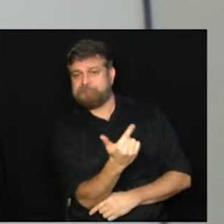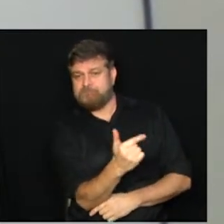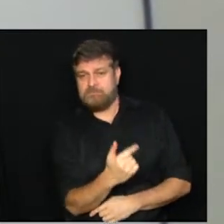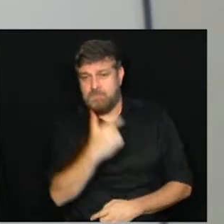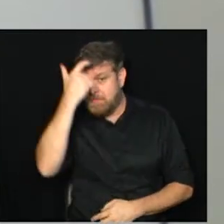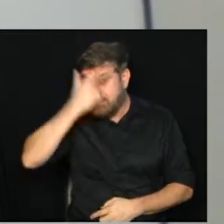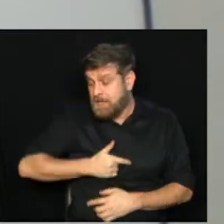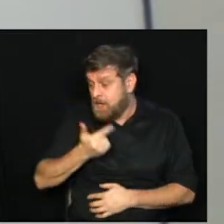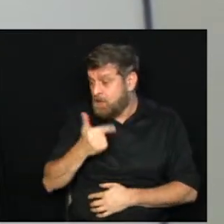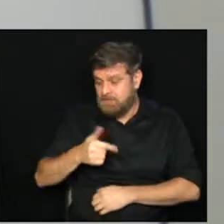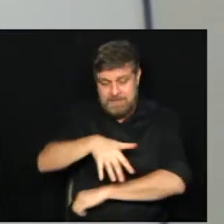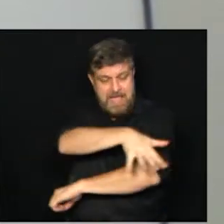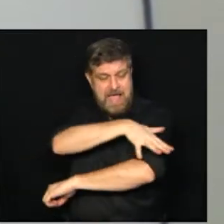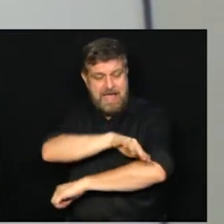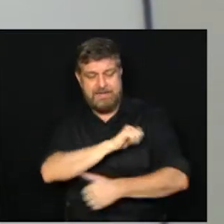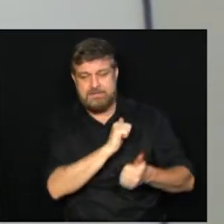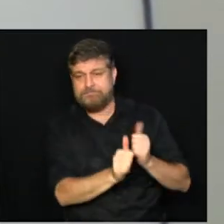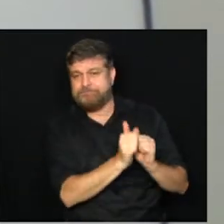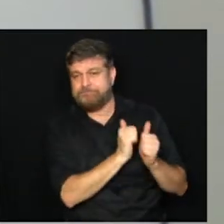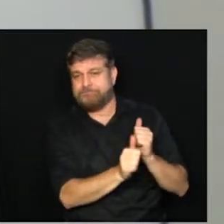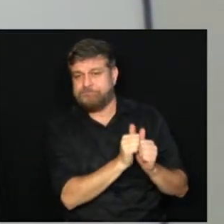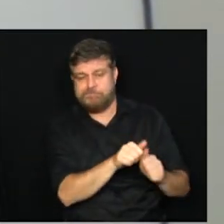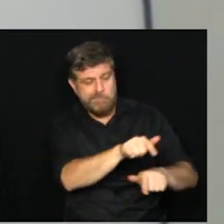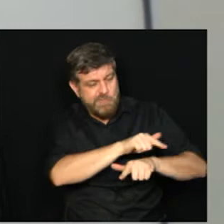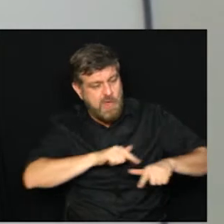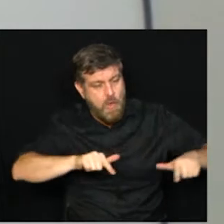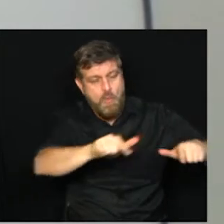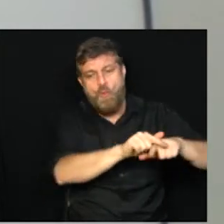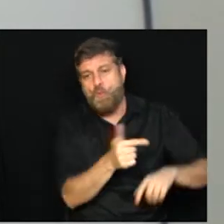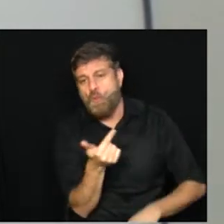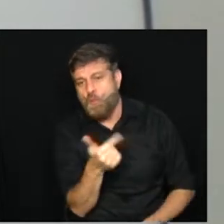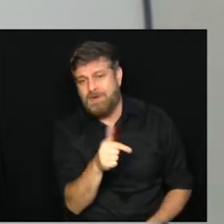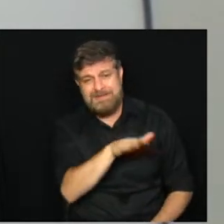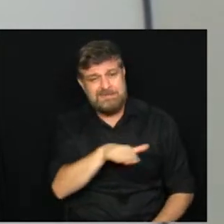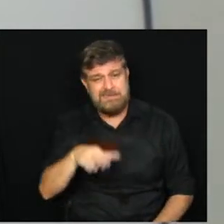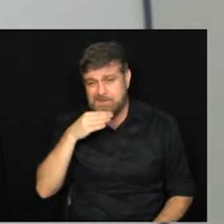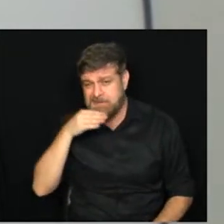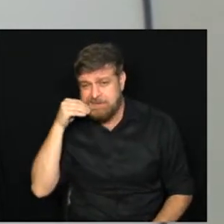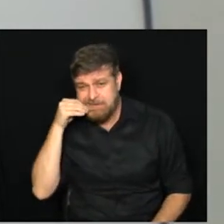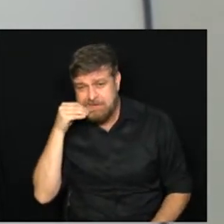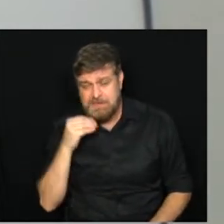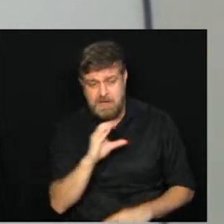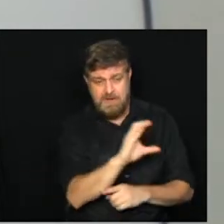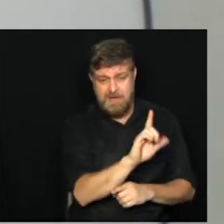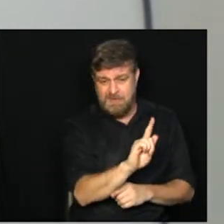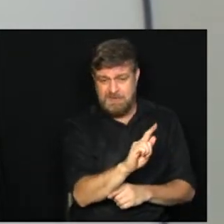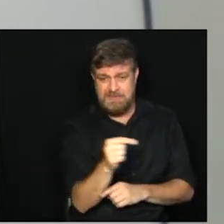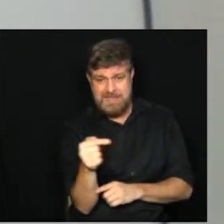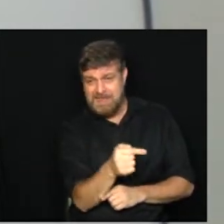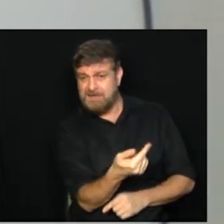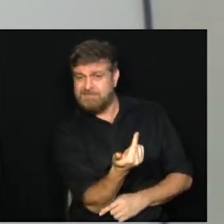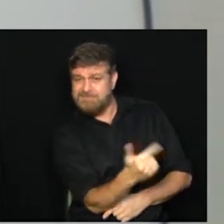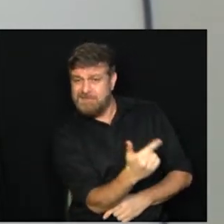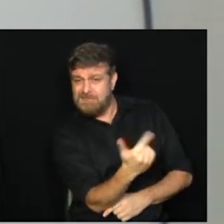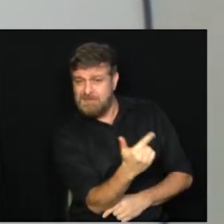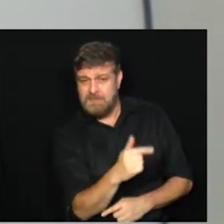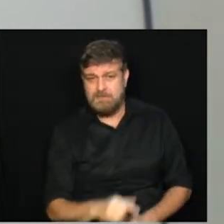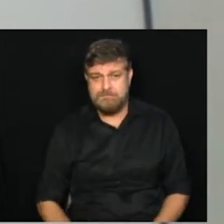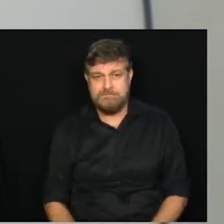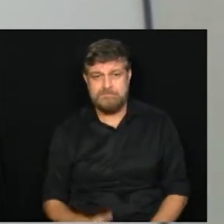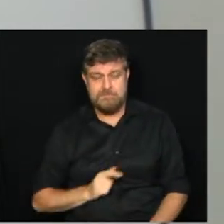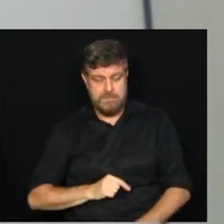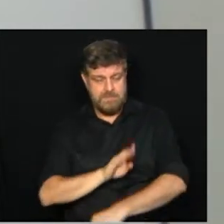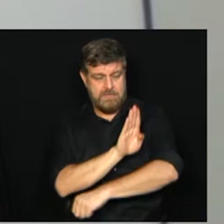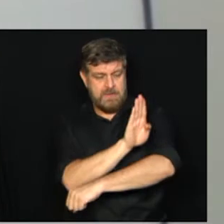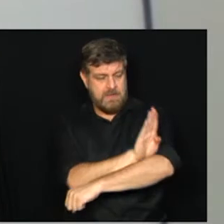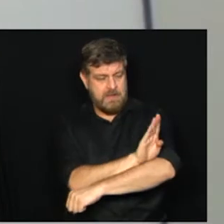tenho praças de esporte para crianças e adolescentes na região noroeste de Campinas. O Bassoli,